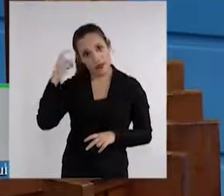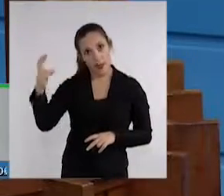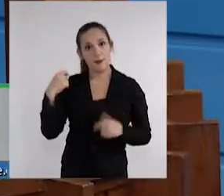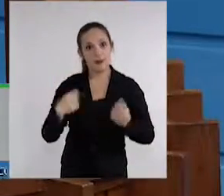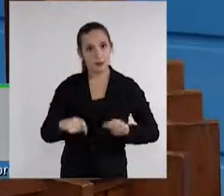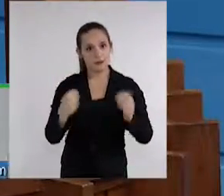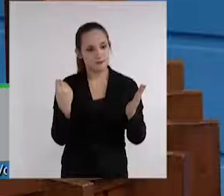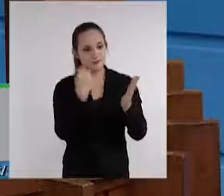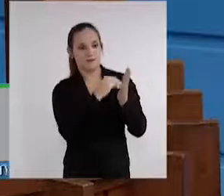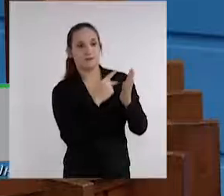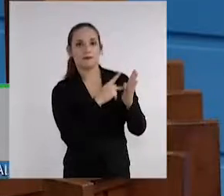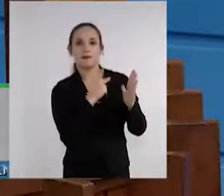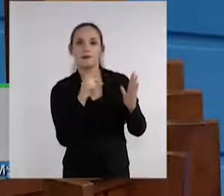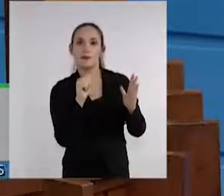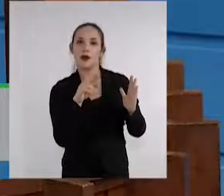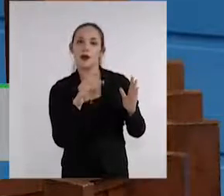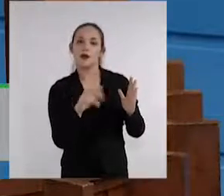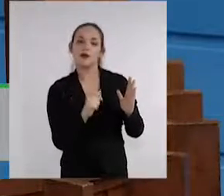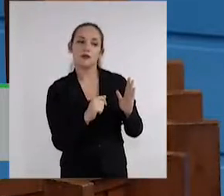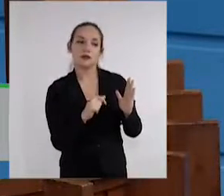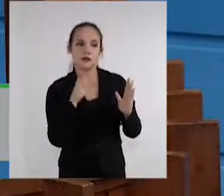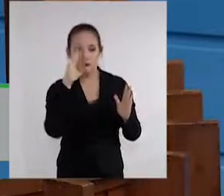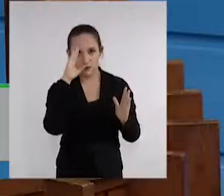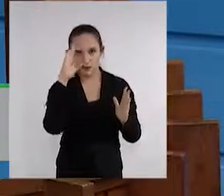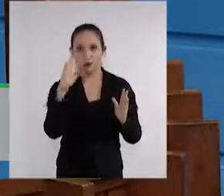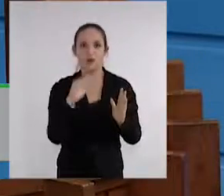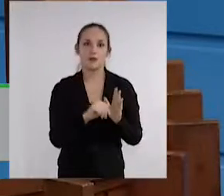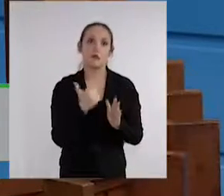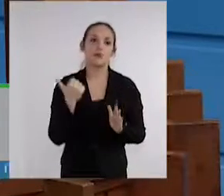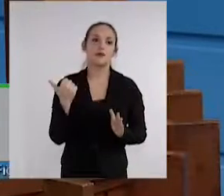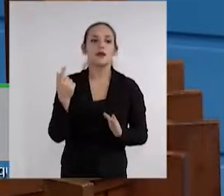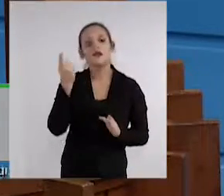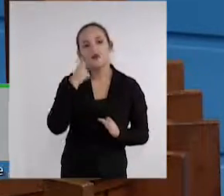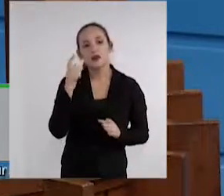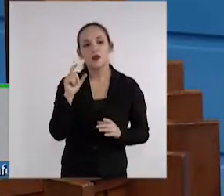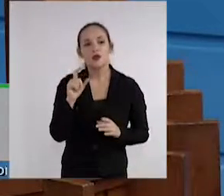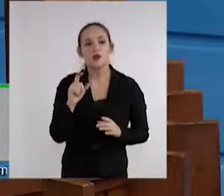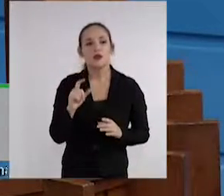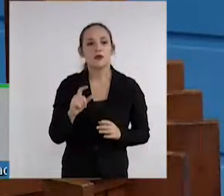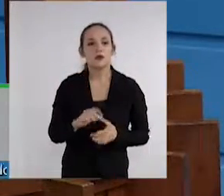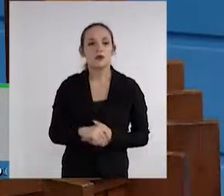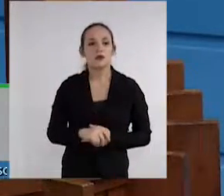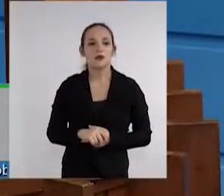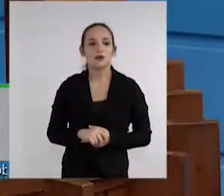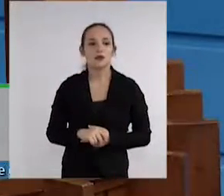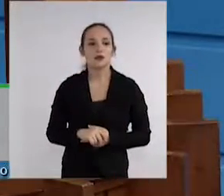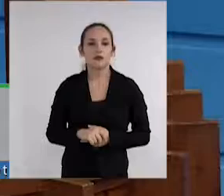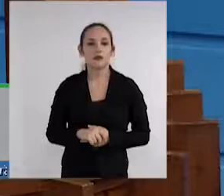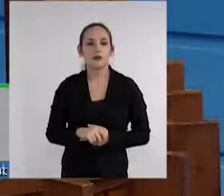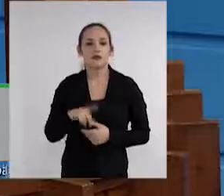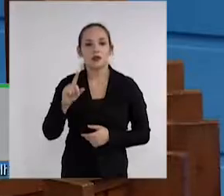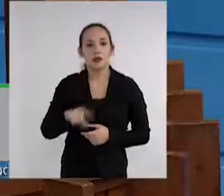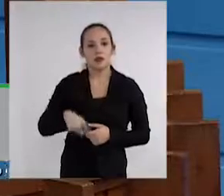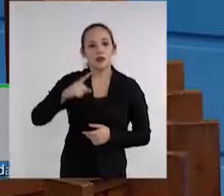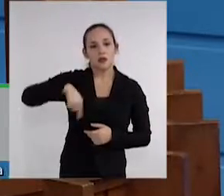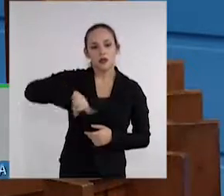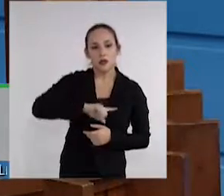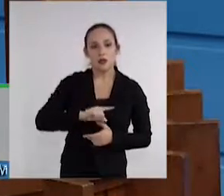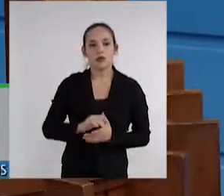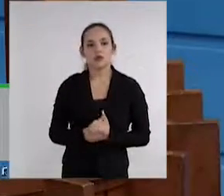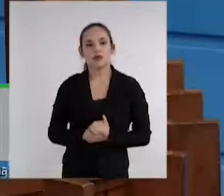questão na pauta, em primeiro lugar, para a gente poder discutir que tipo de comportamento, de postura, principalmente nós,